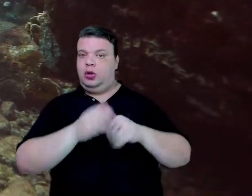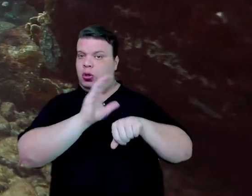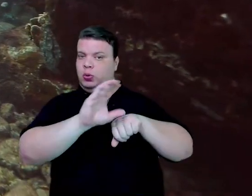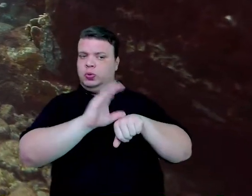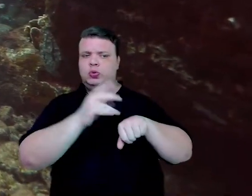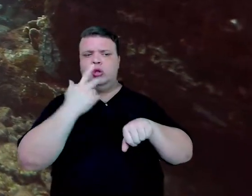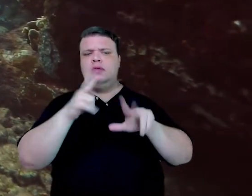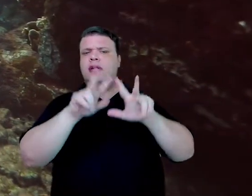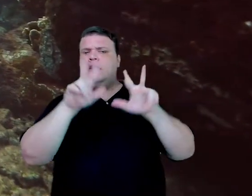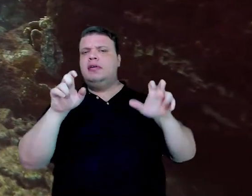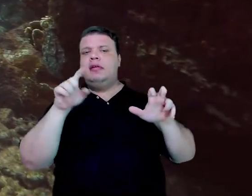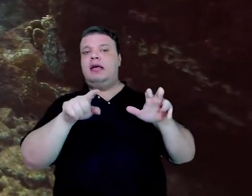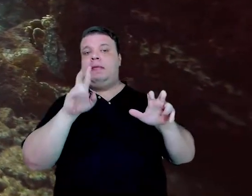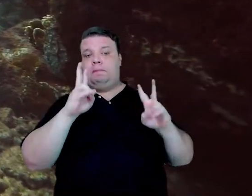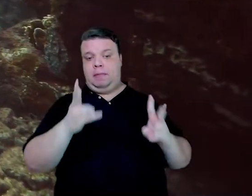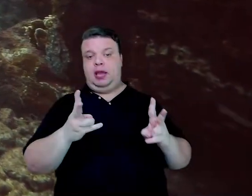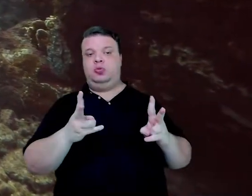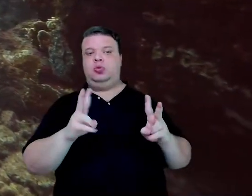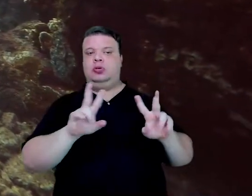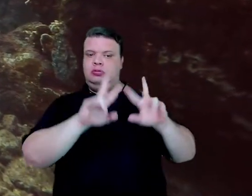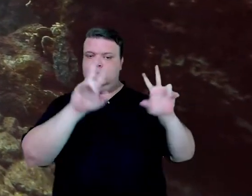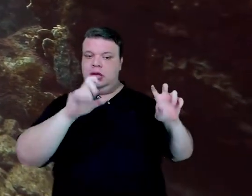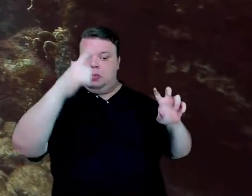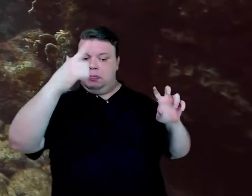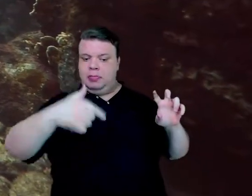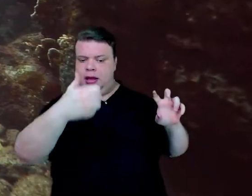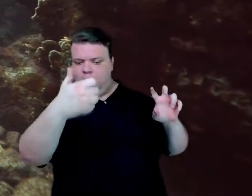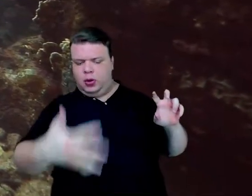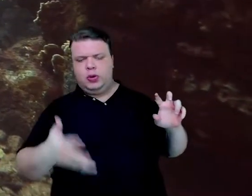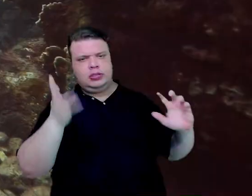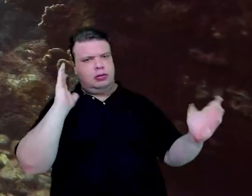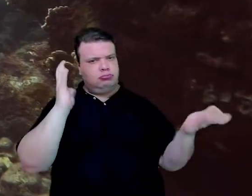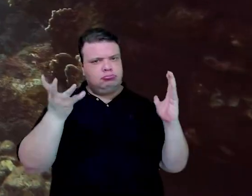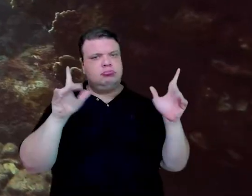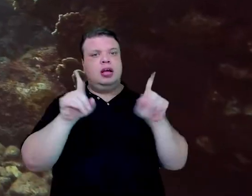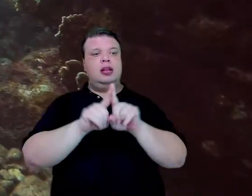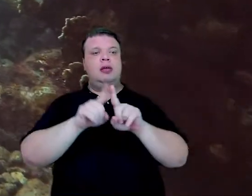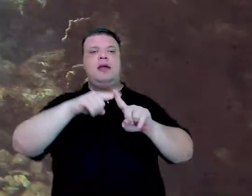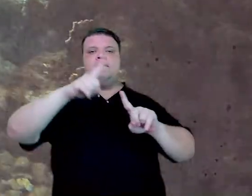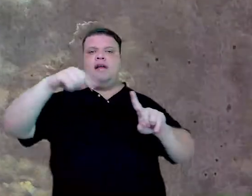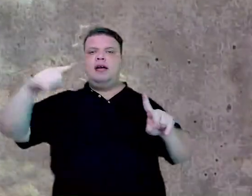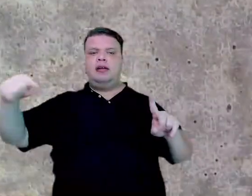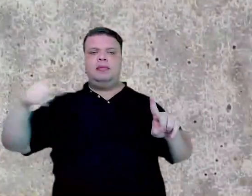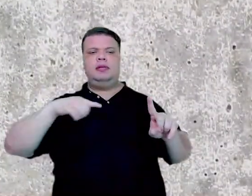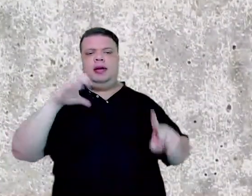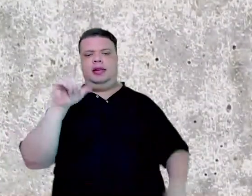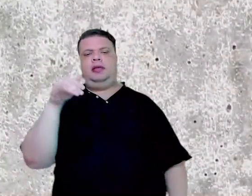outros componentes do clima e sobre a variabilidade climática. Até lá!